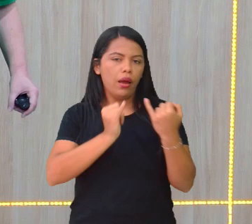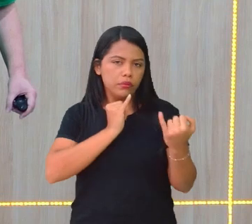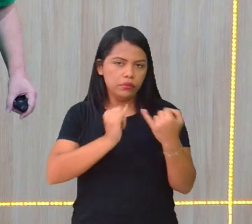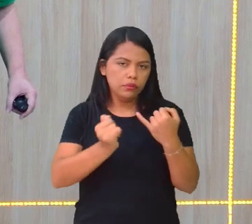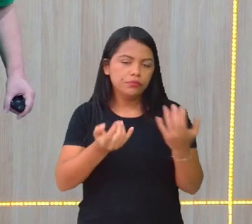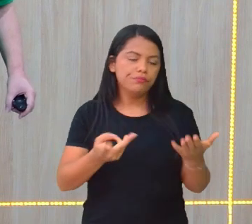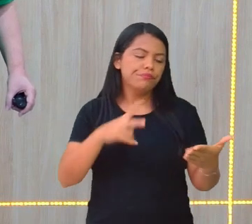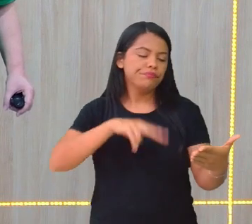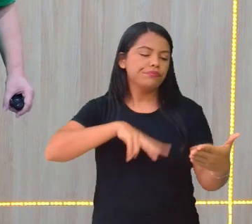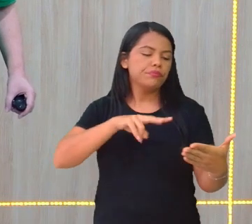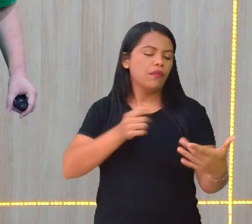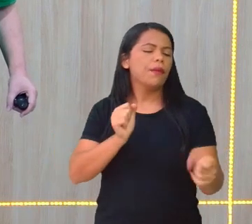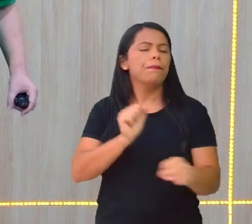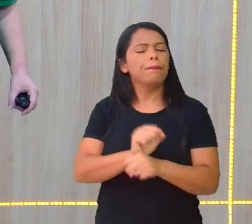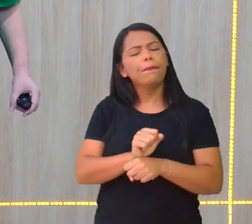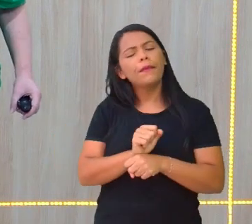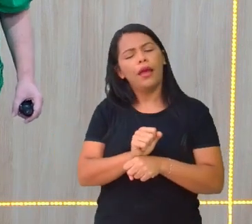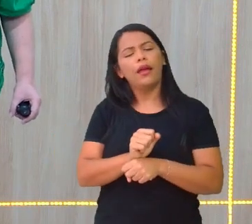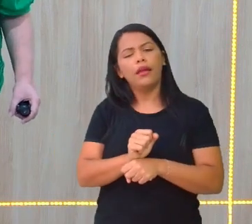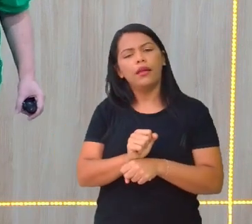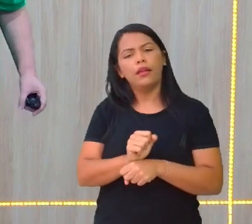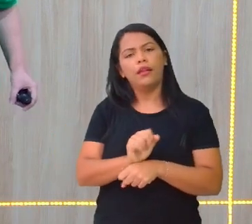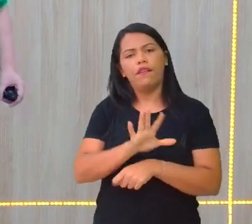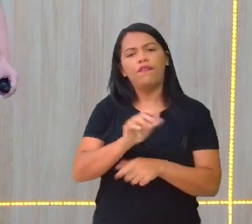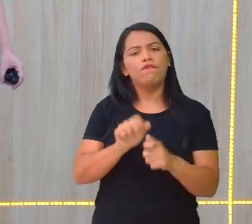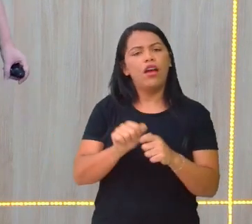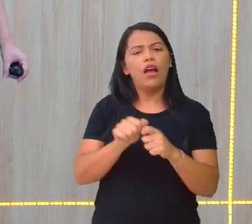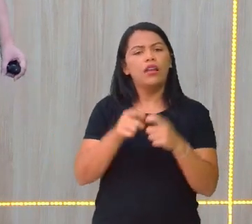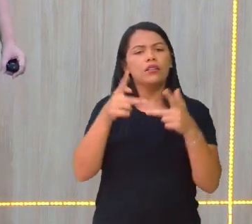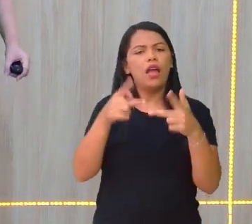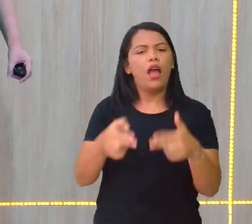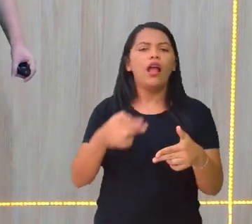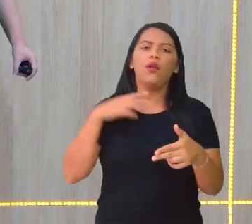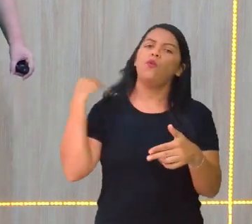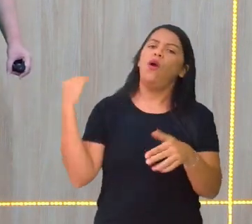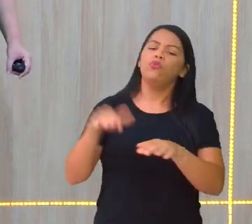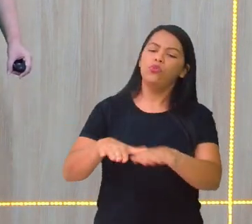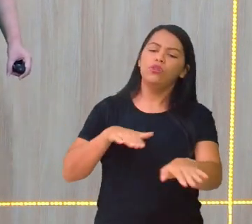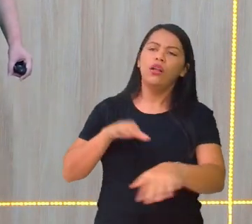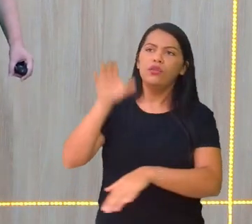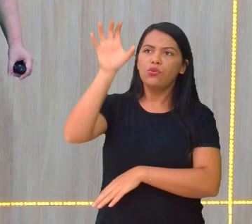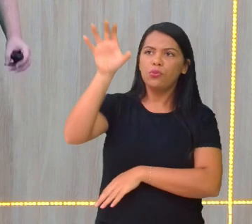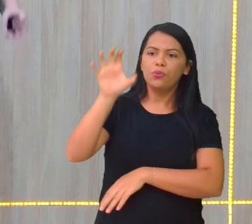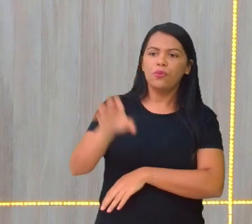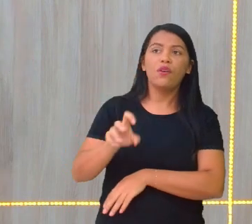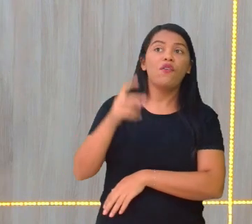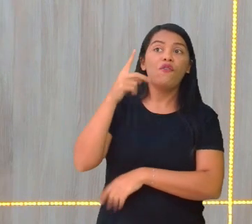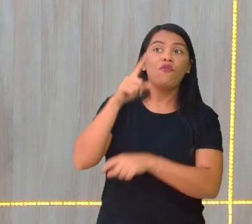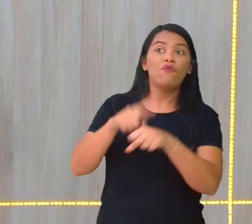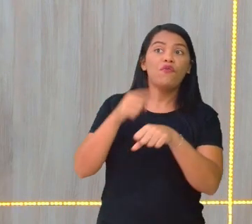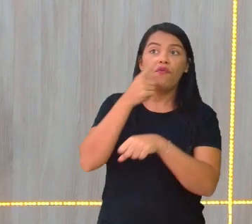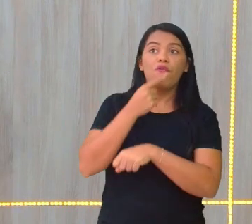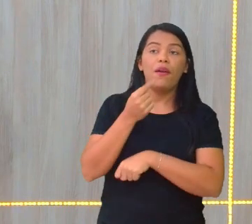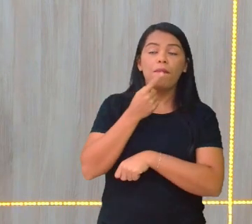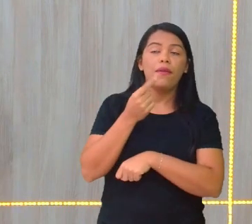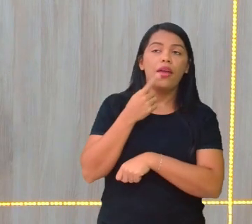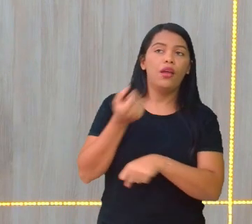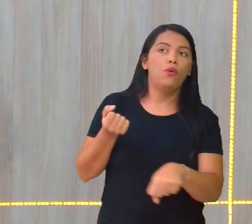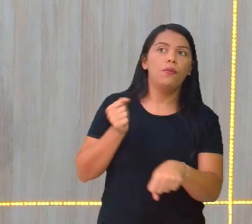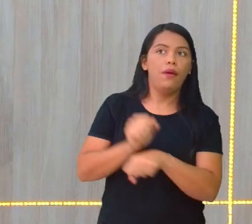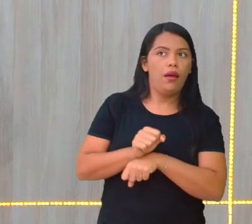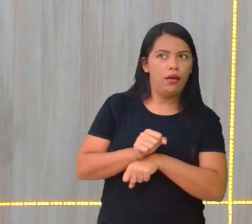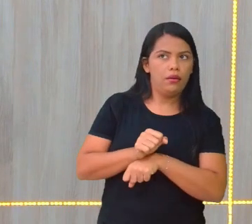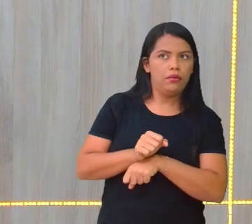pare. Use o sinalzinho, né? Use o sinal vermelho, para, atenção, vai lá,